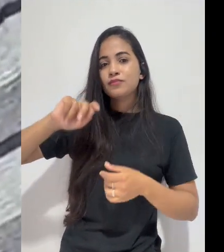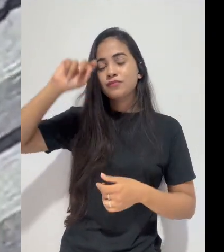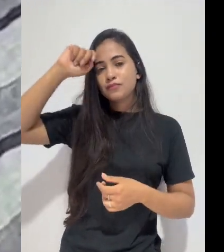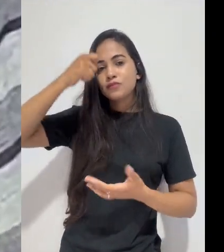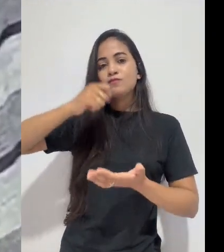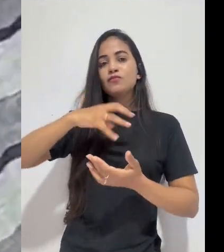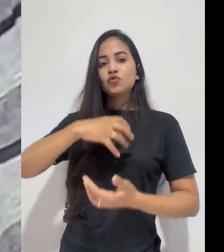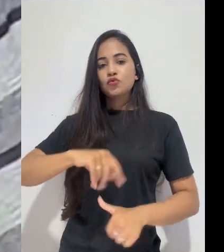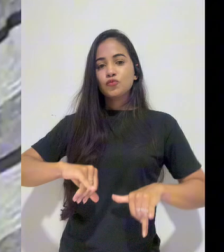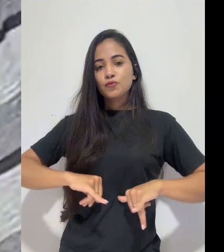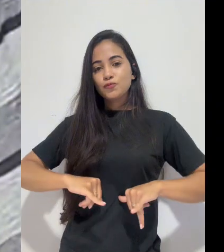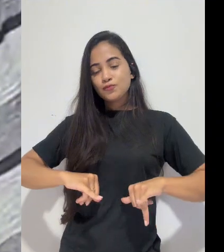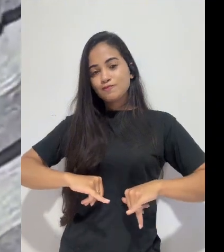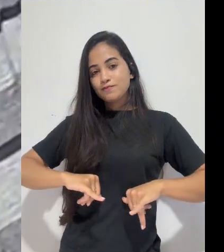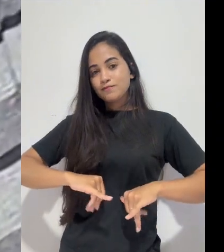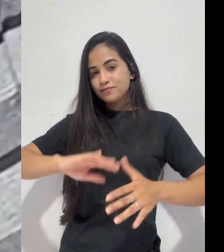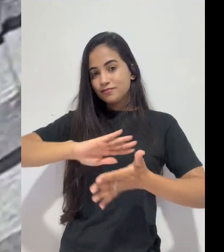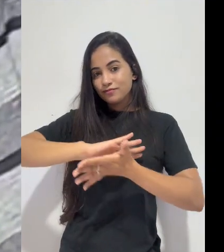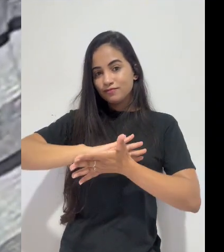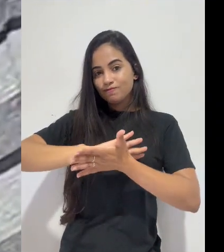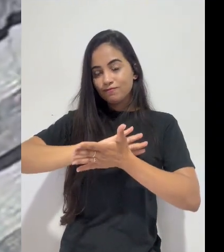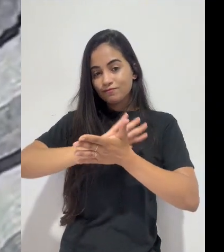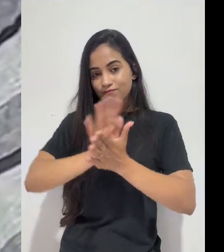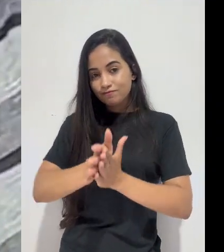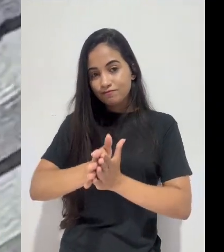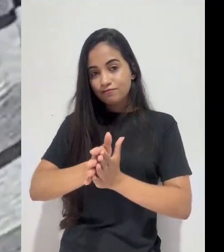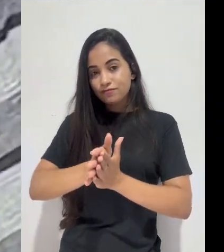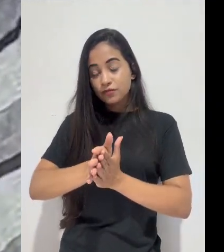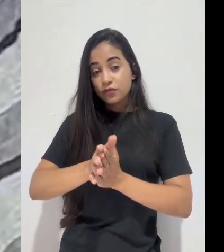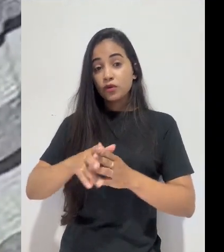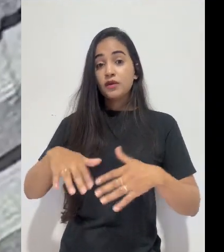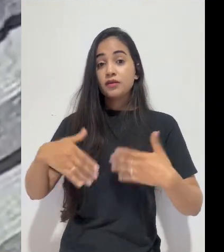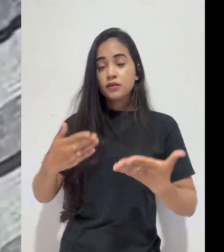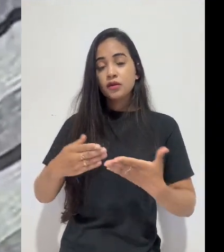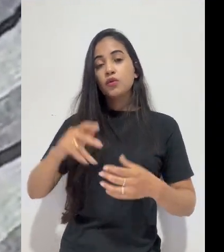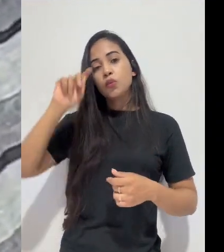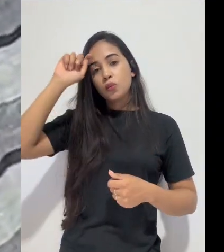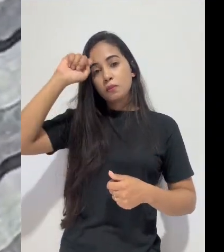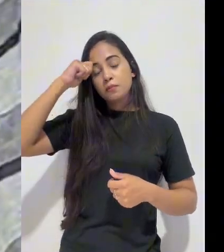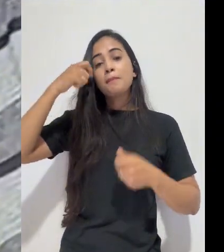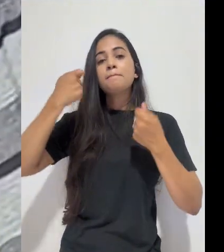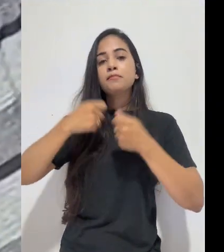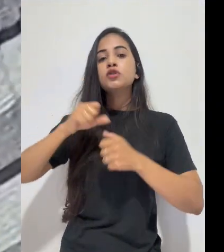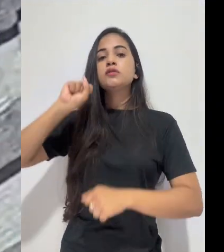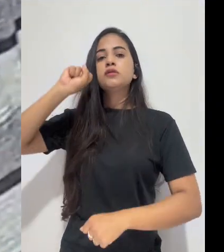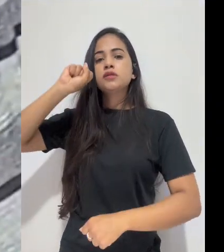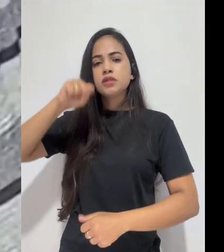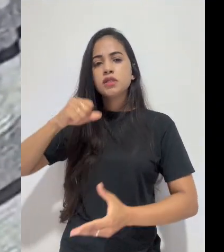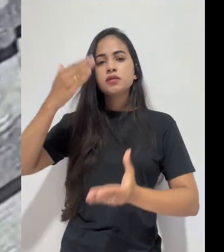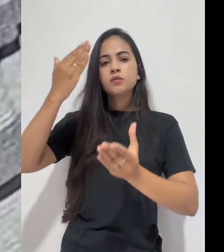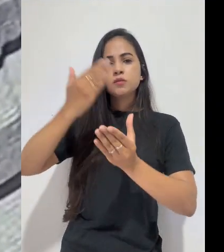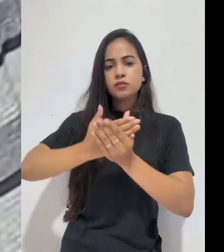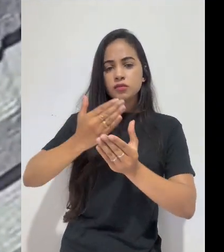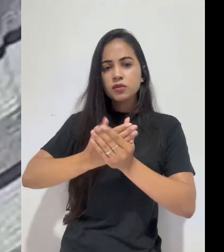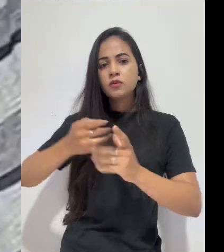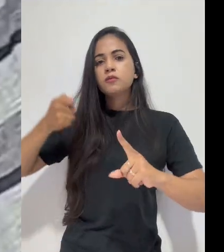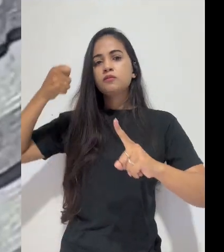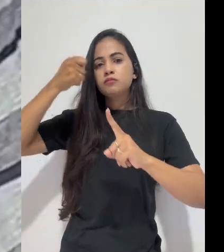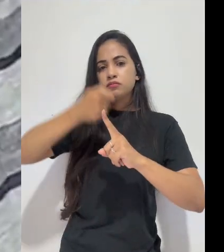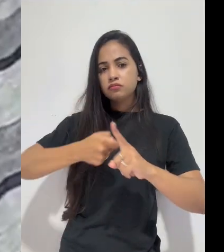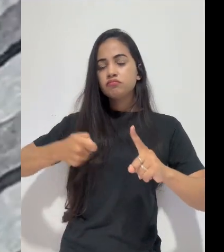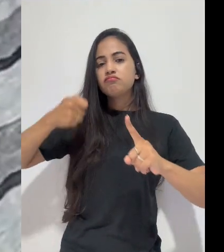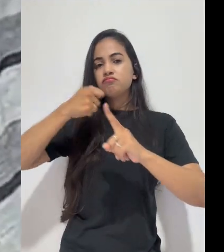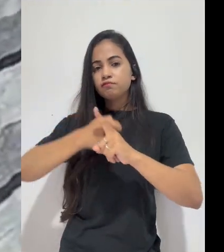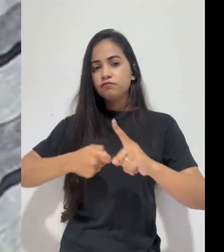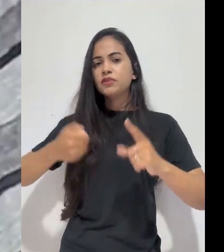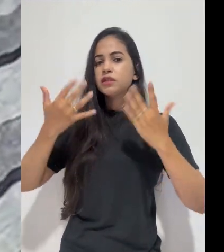Brasil é um país racista, cara. E quando o negro se levanta contra o poder, cara, poder branco, tá certo? A gente tem que